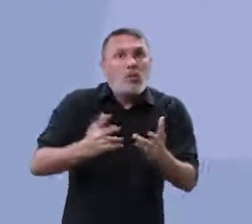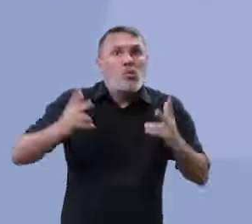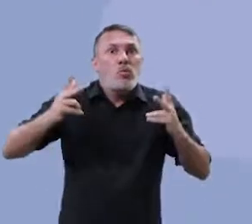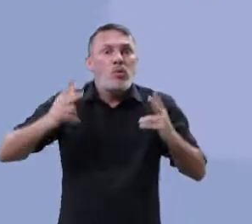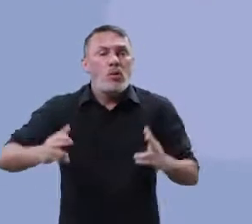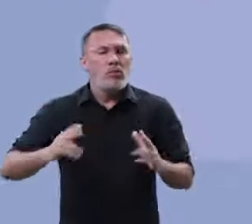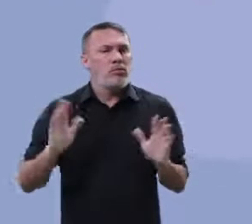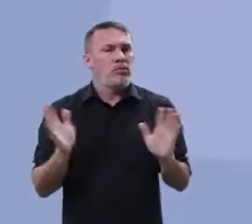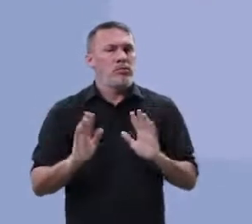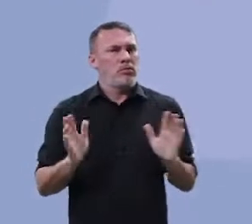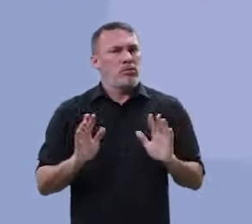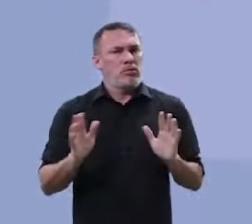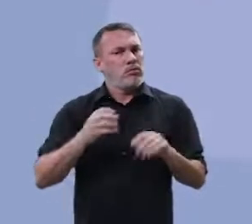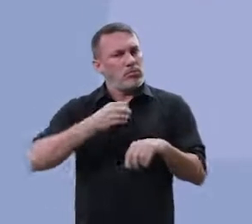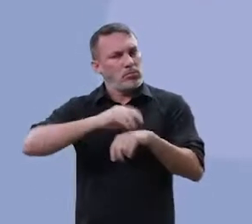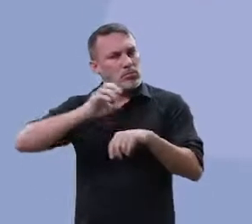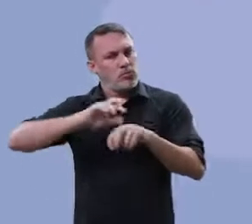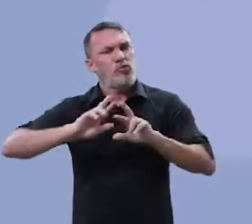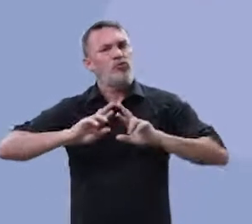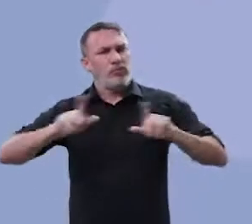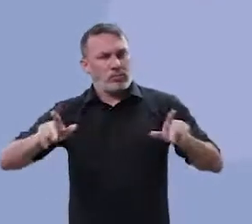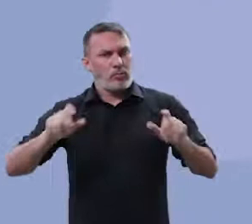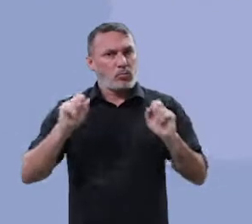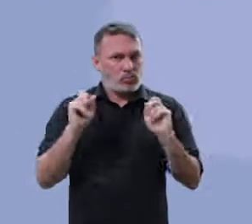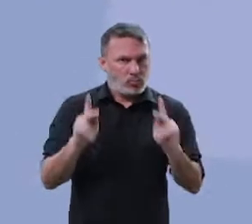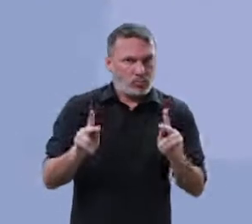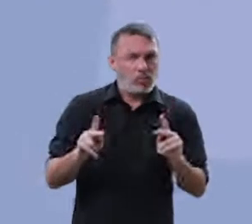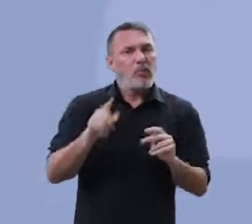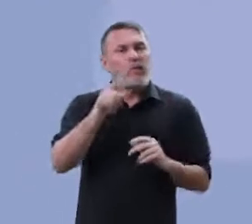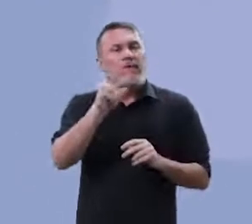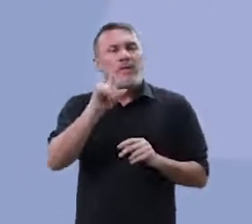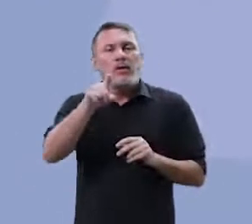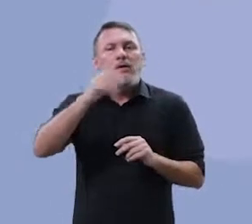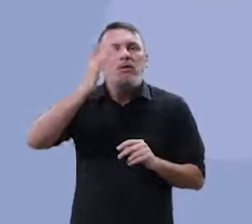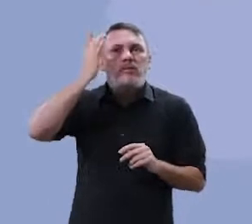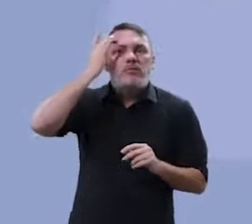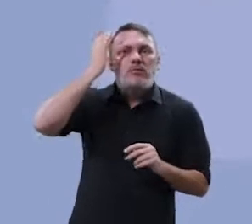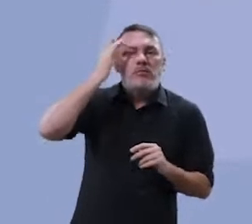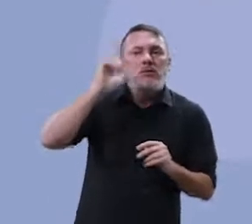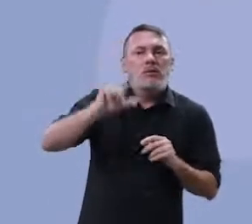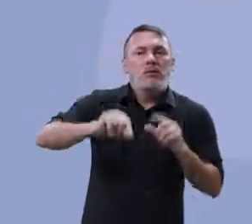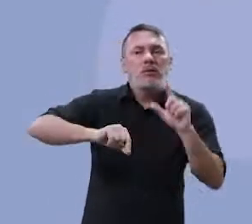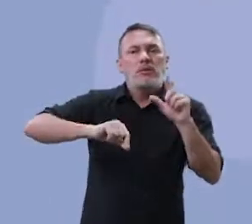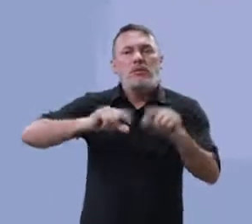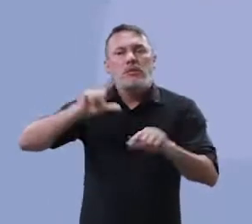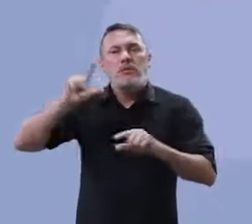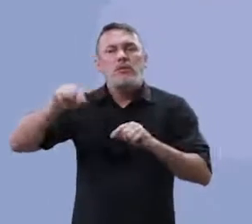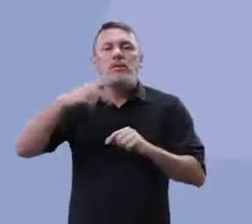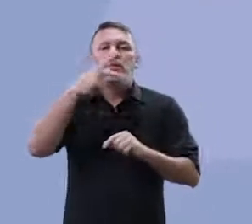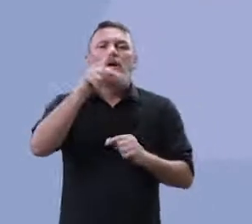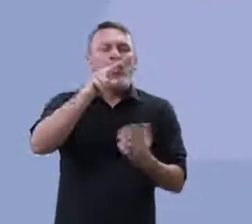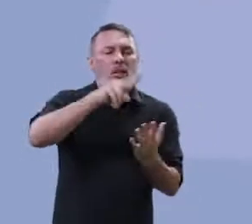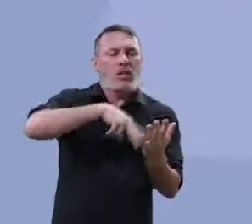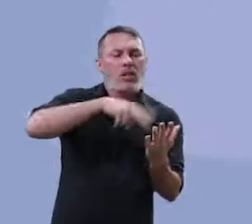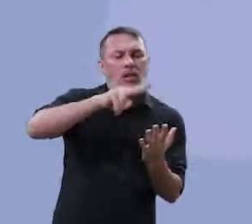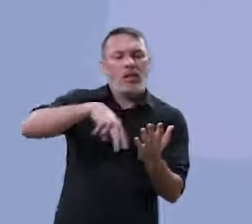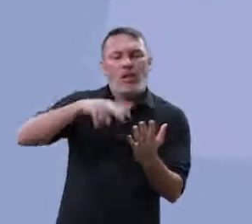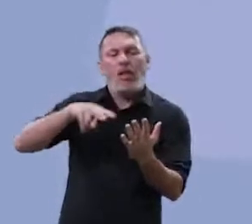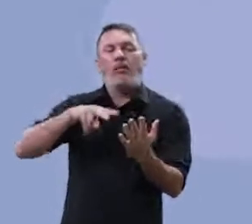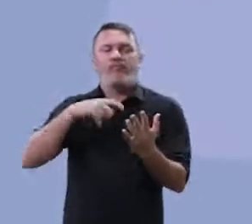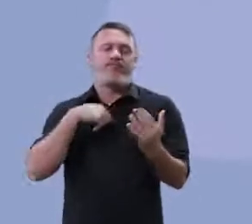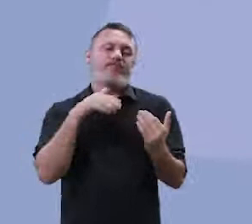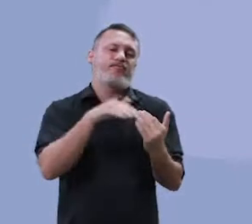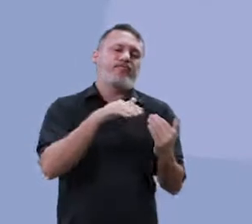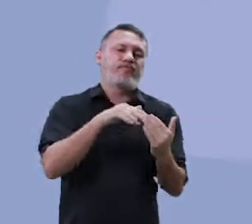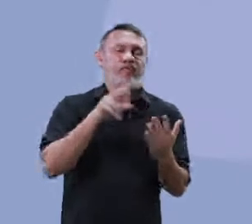e vai jogar no seu texto, até porque em 30 linhas você não consegue. Tá? Você vai selecionar. Aí é seu papel de